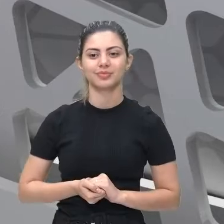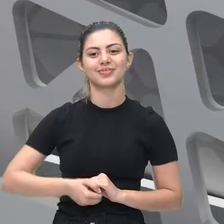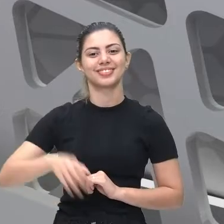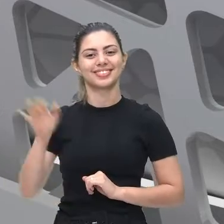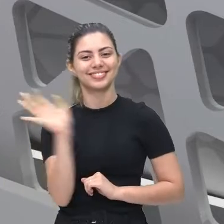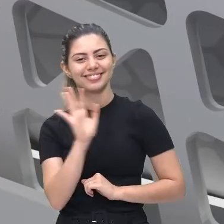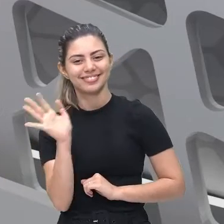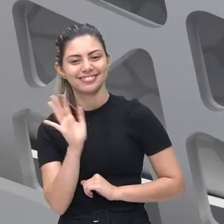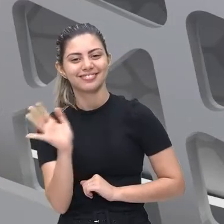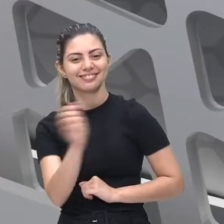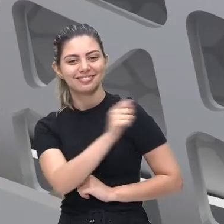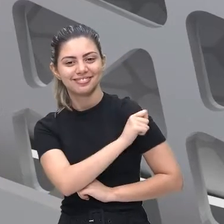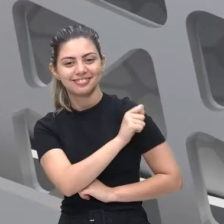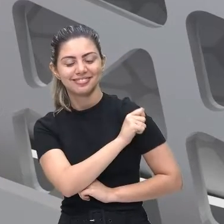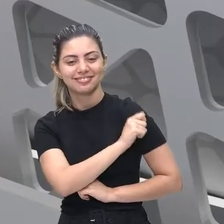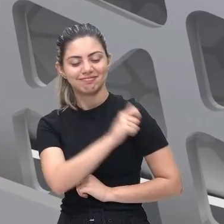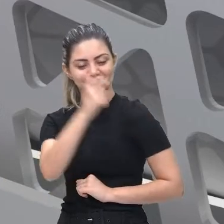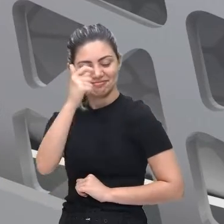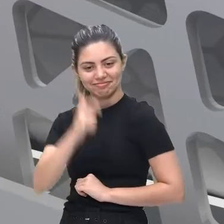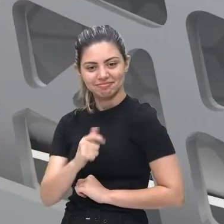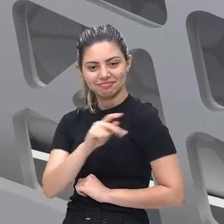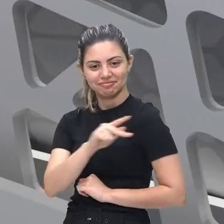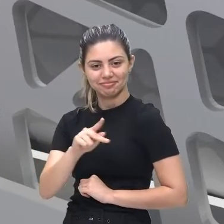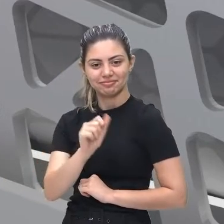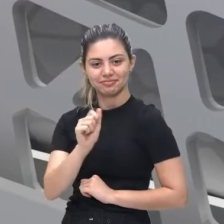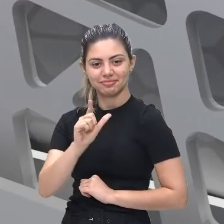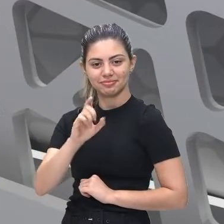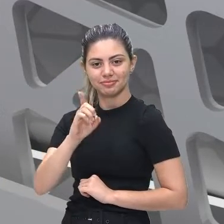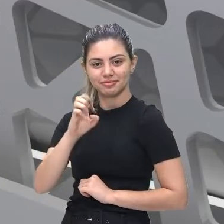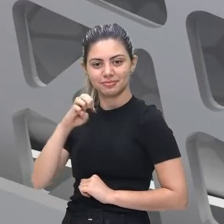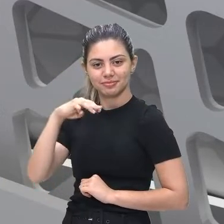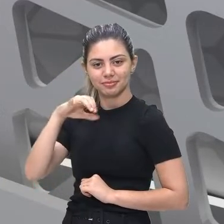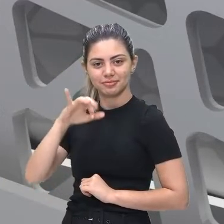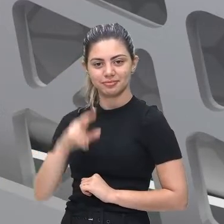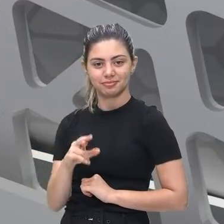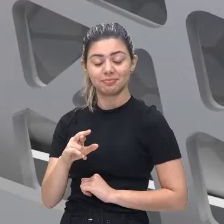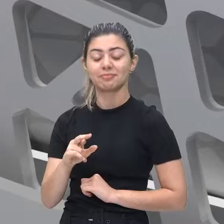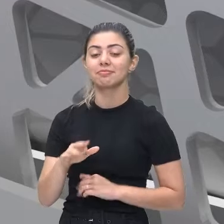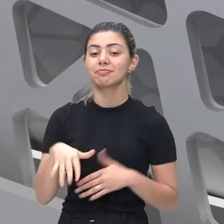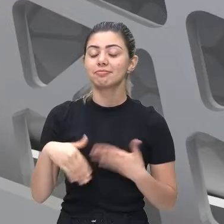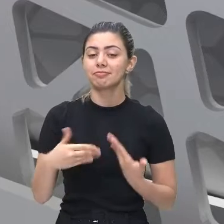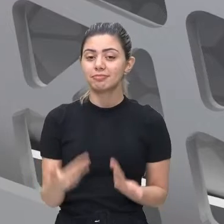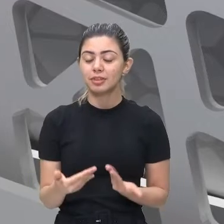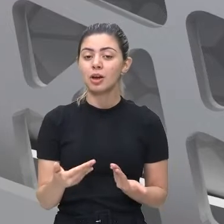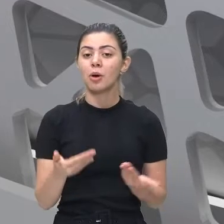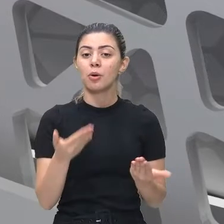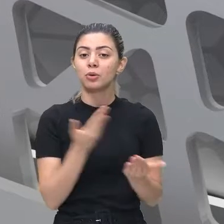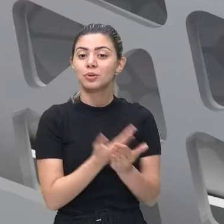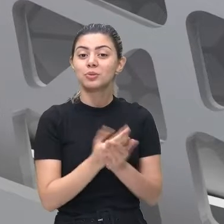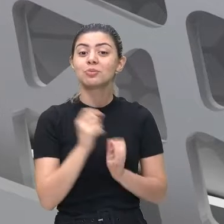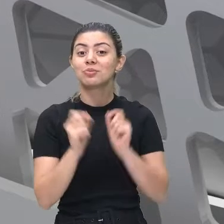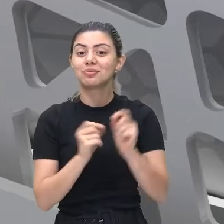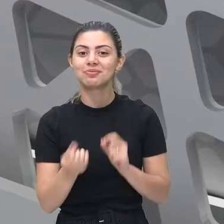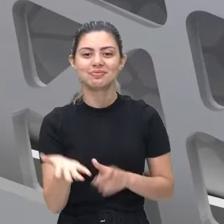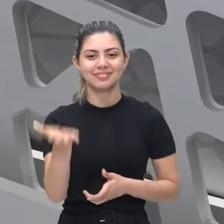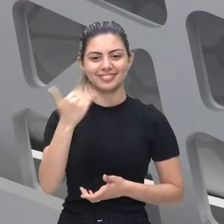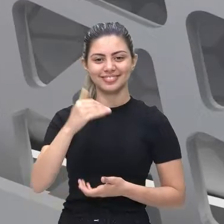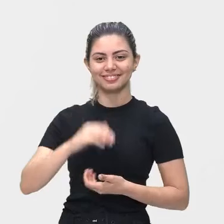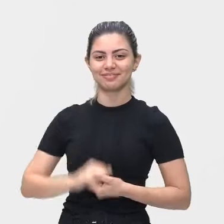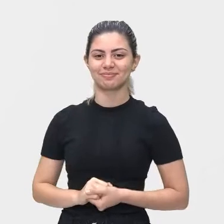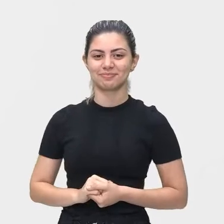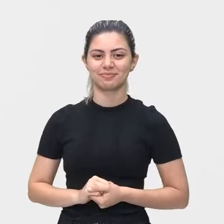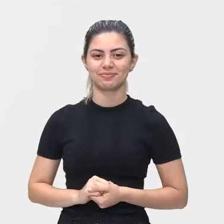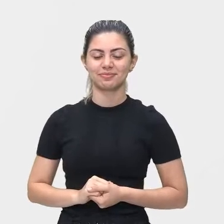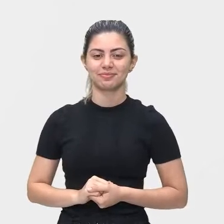Olá, meu povo! Eu sou o professor Aldemir Malveira e nós temos o seguinte, olha só, me